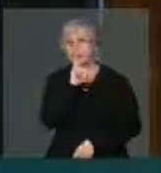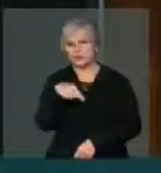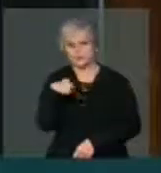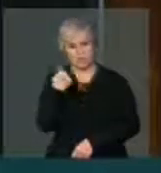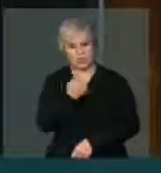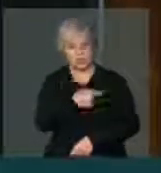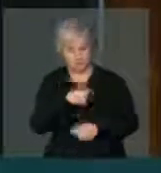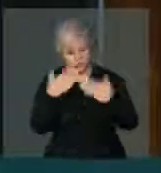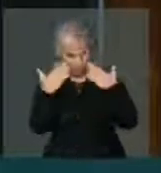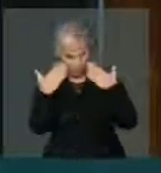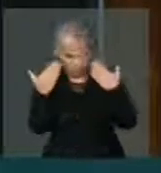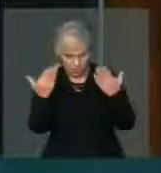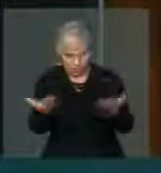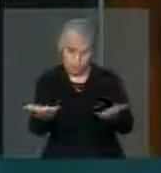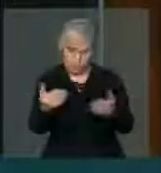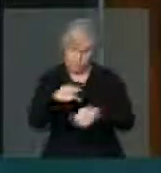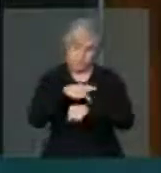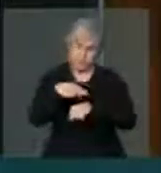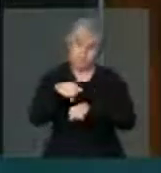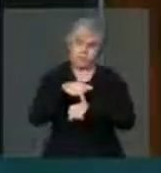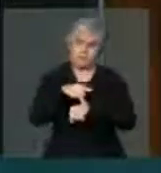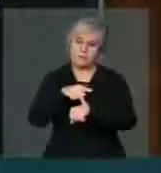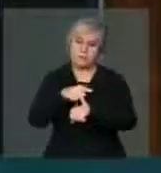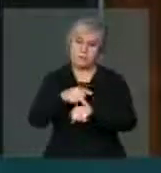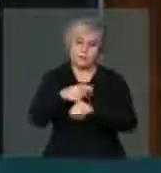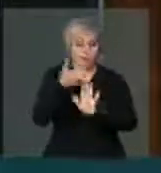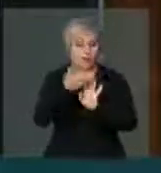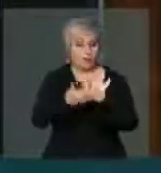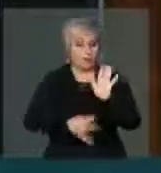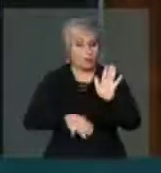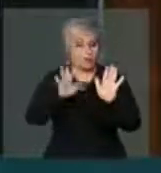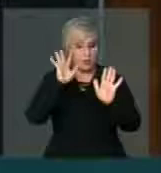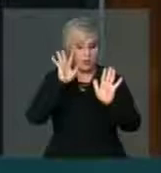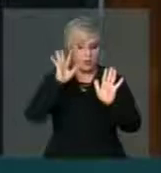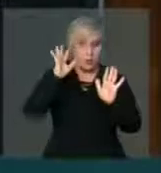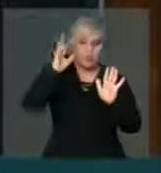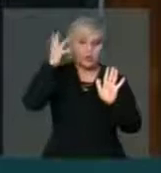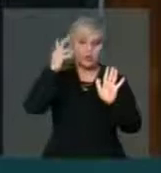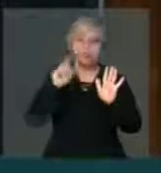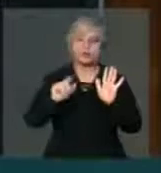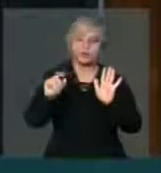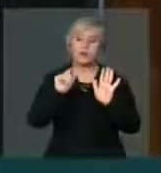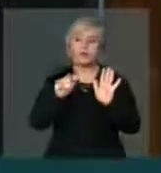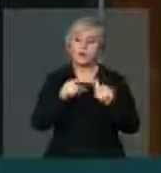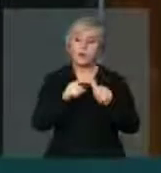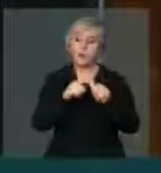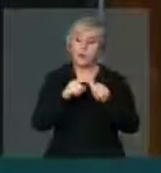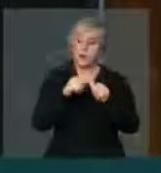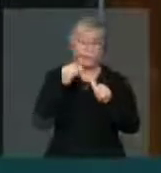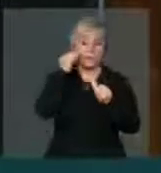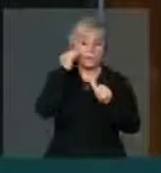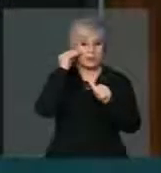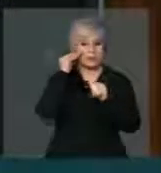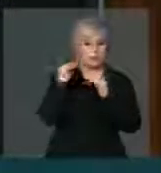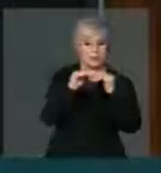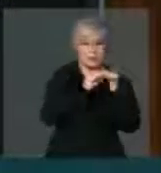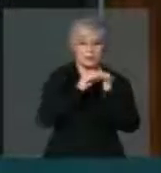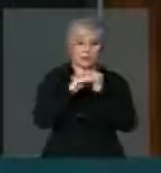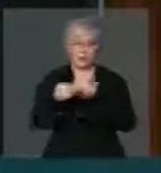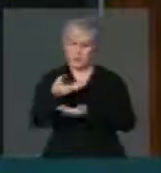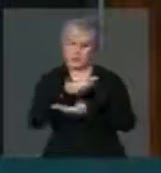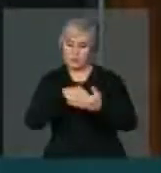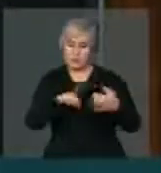apresentemos à nação as soluções, tanto do ponto de vista da harmonia das